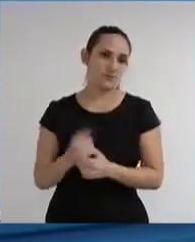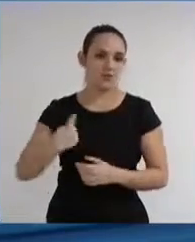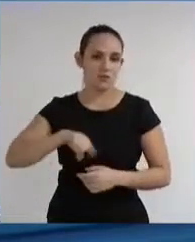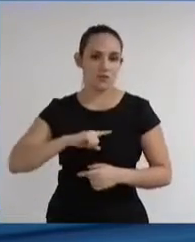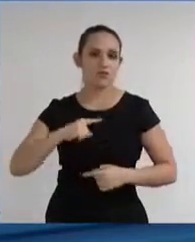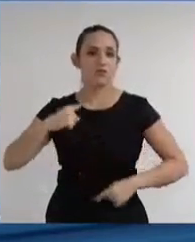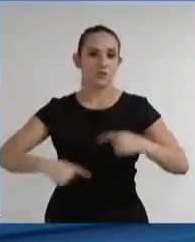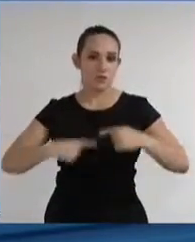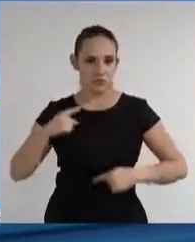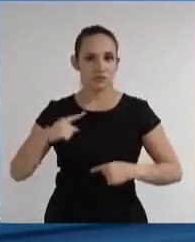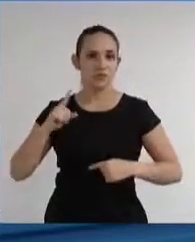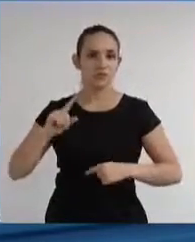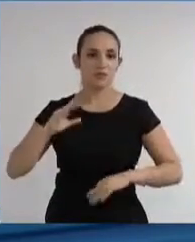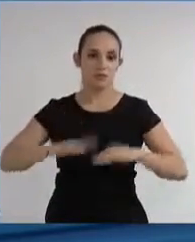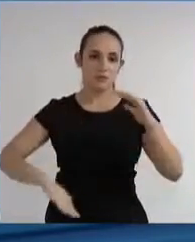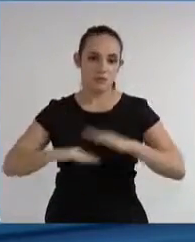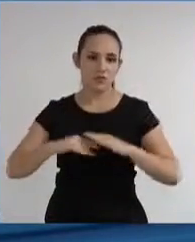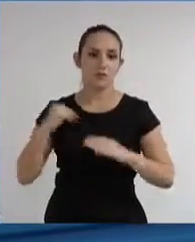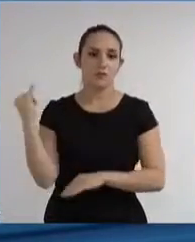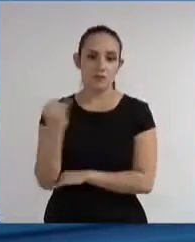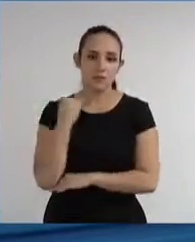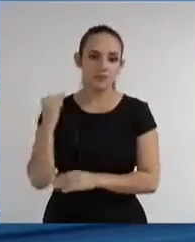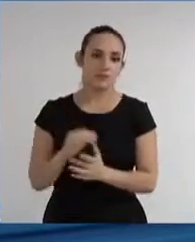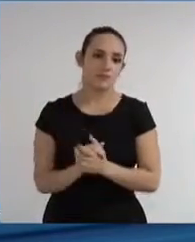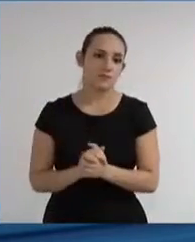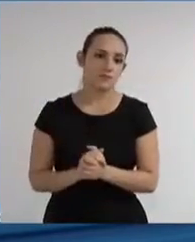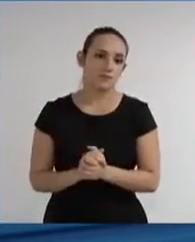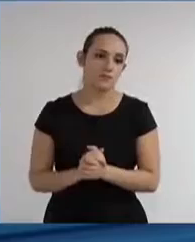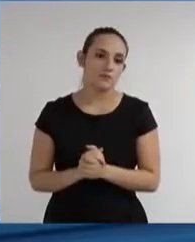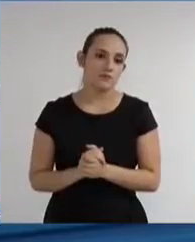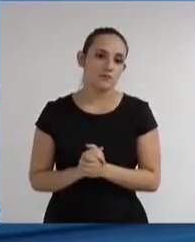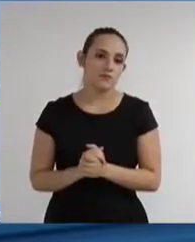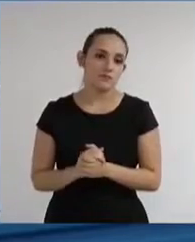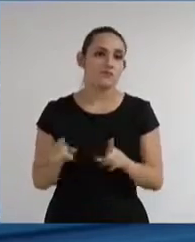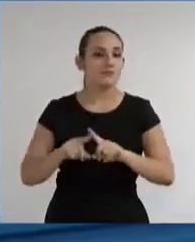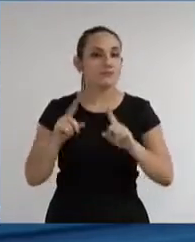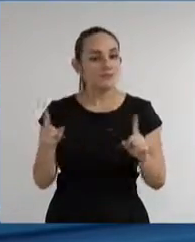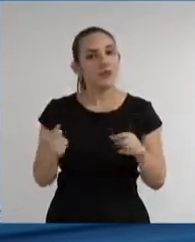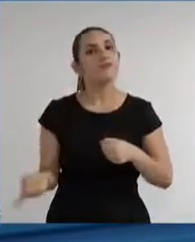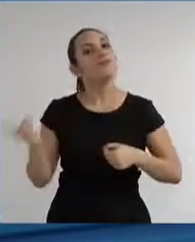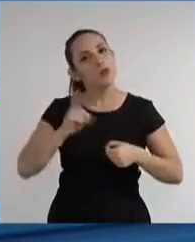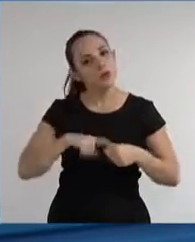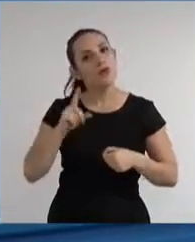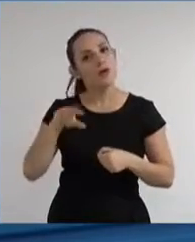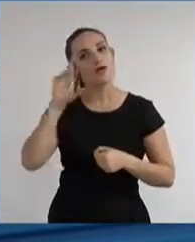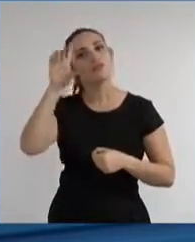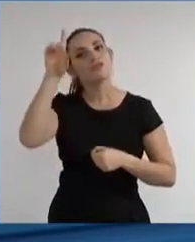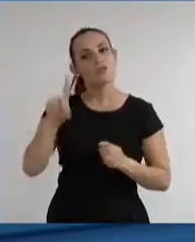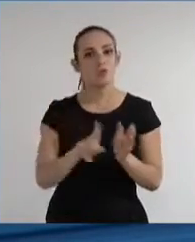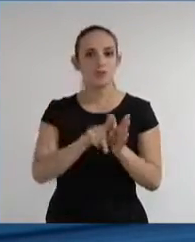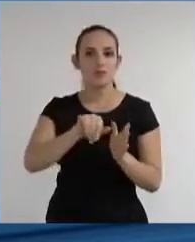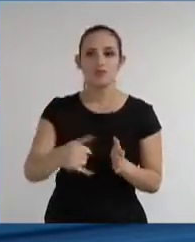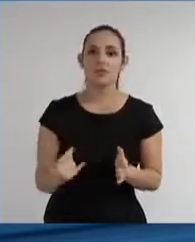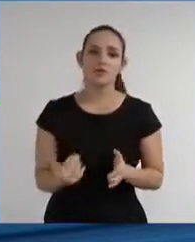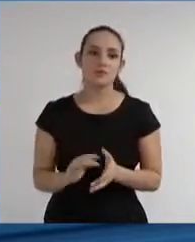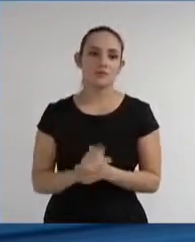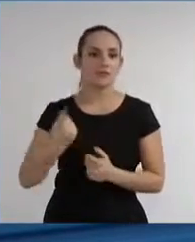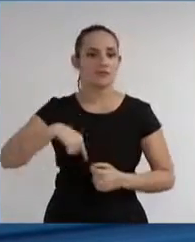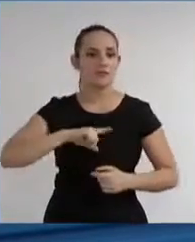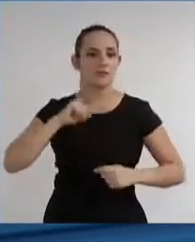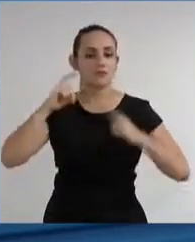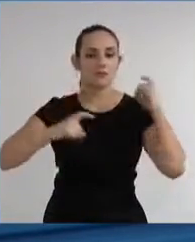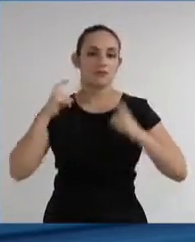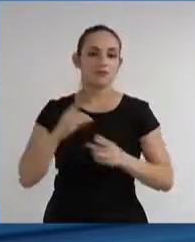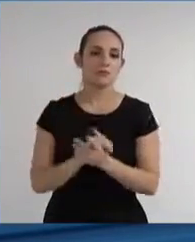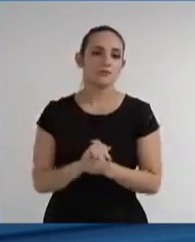sobre a importância tal da profissão, e acabou que o debate virou exatamente plano diretor, né? E um apelo, inclusive, dos